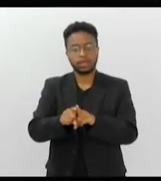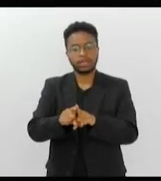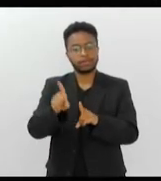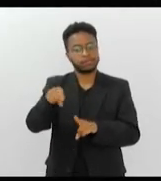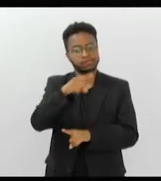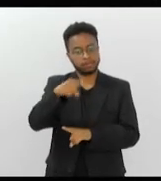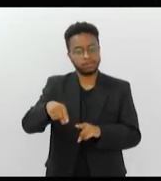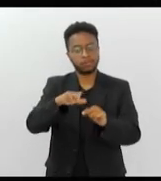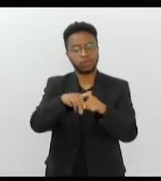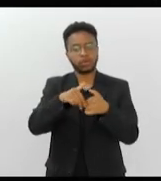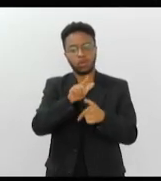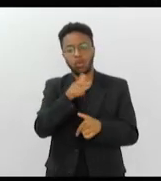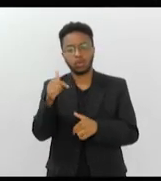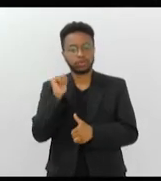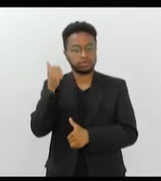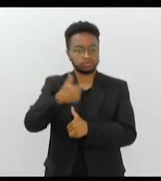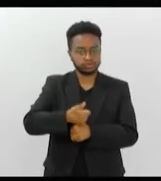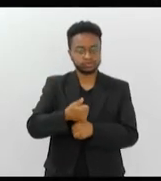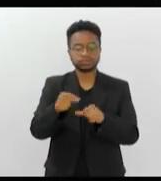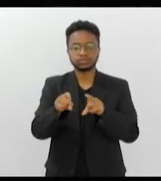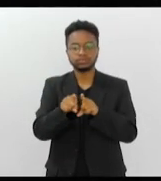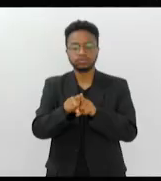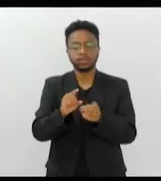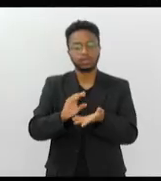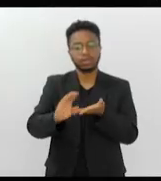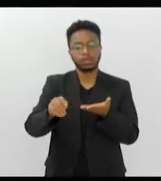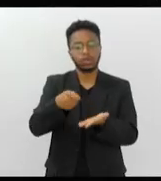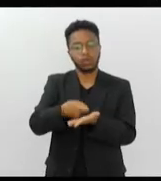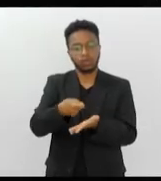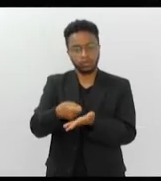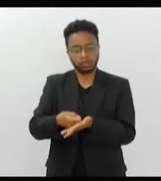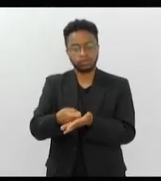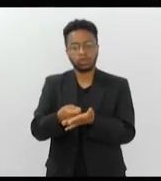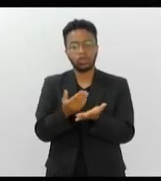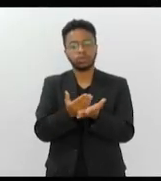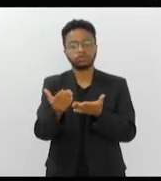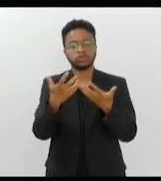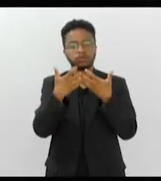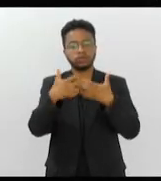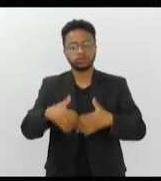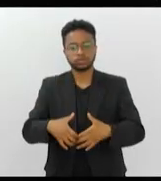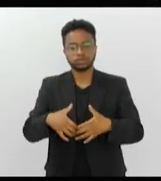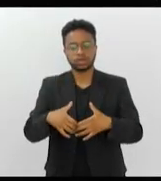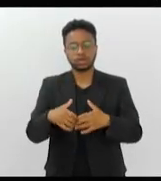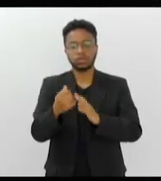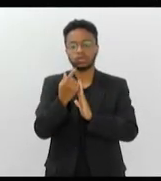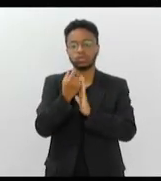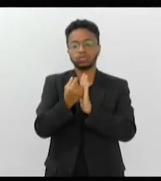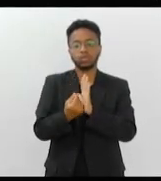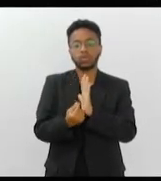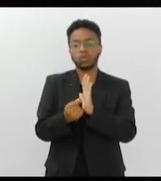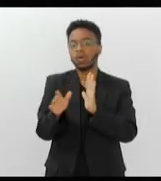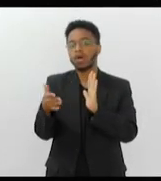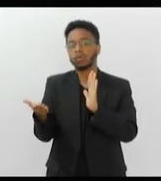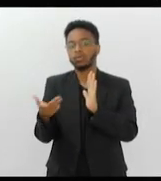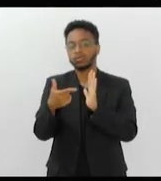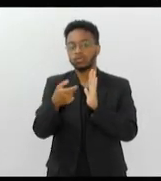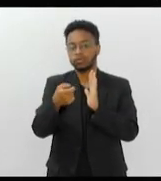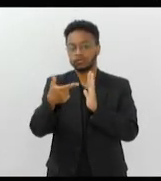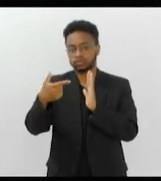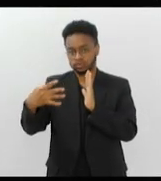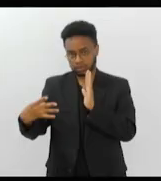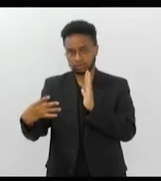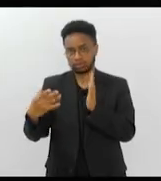dessa gestão. E a emenda impositiva passou a funcionar no orçamento de